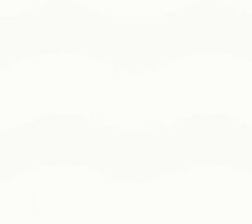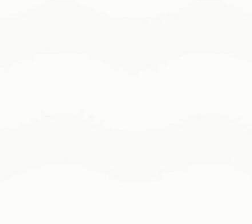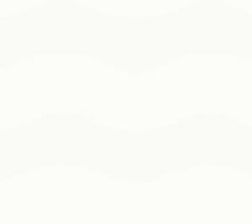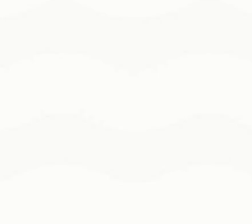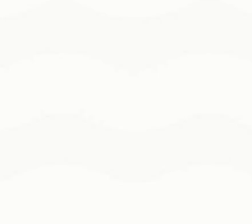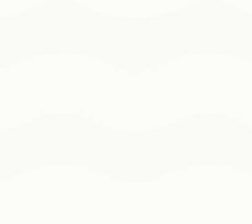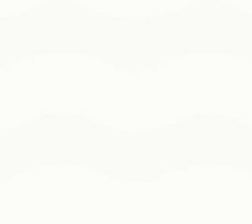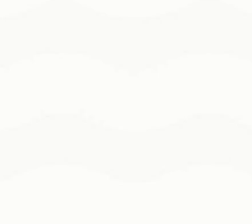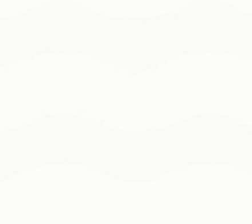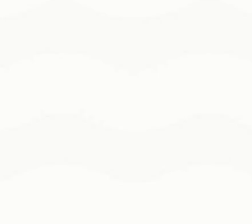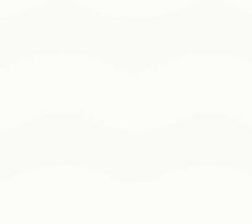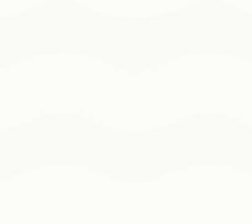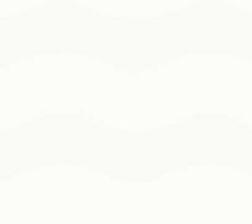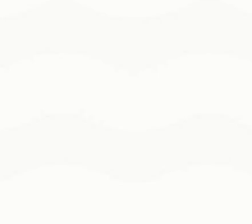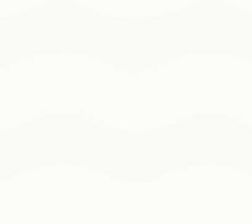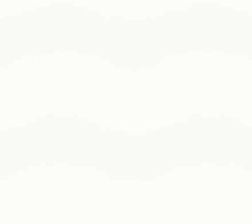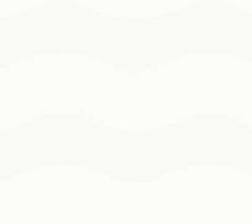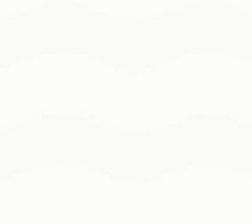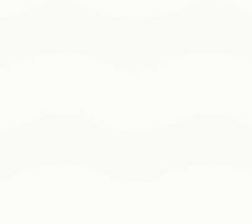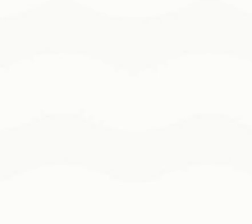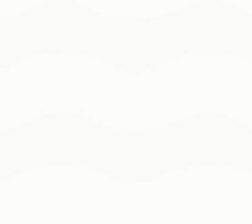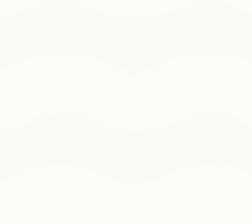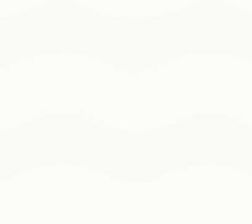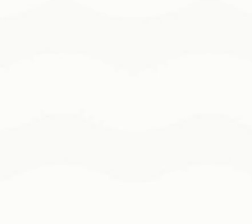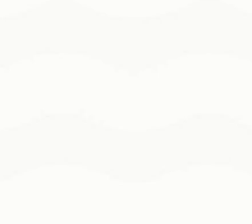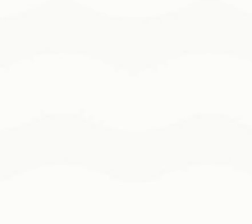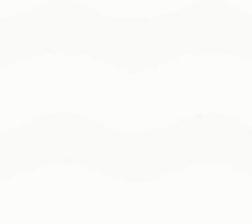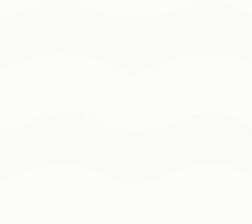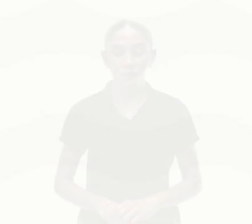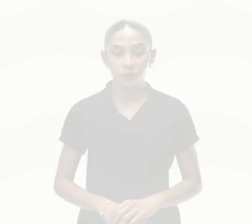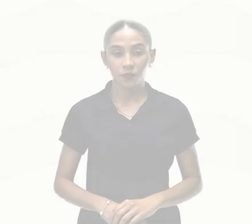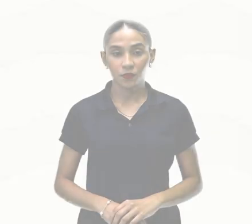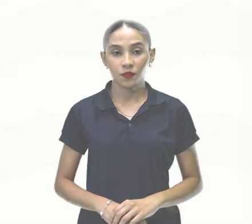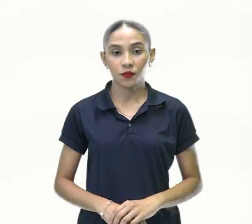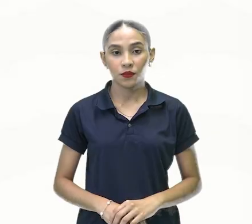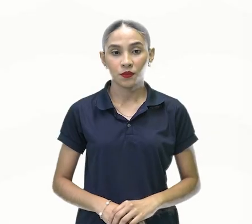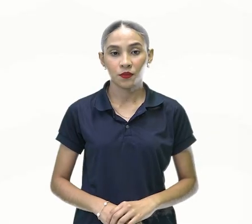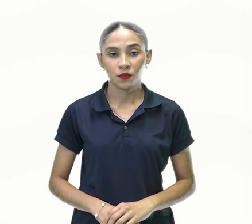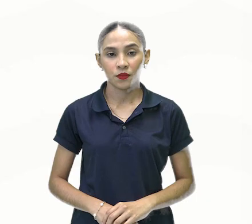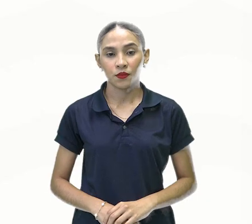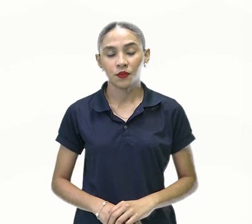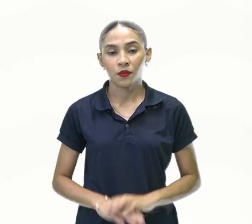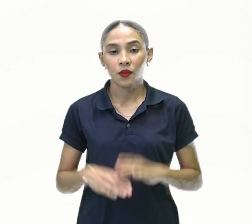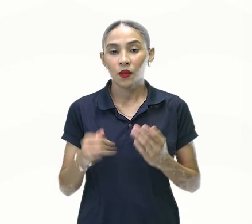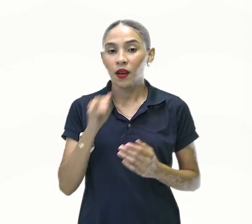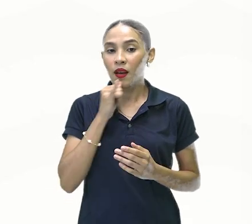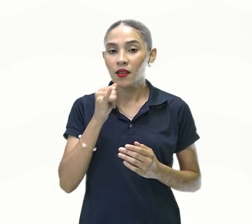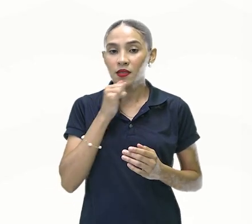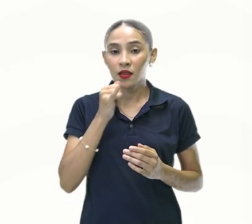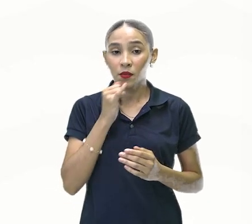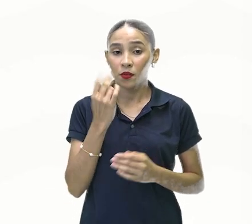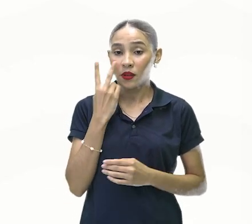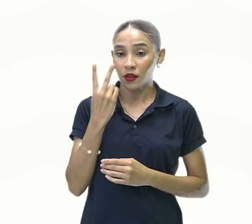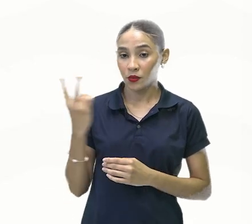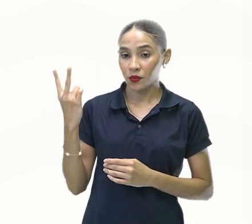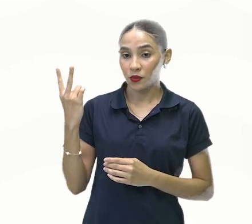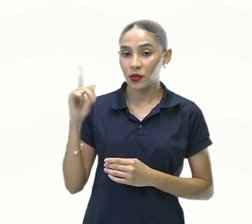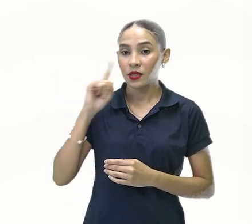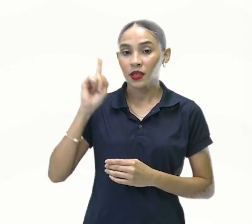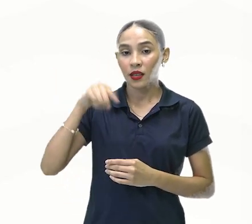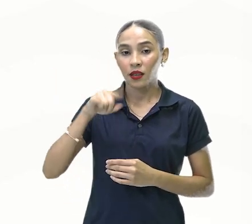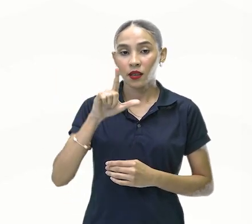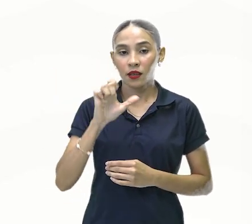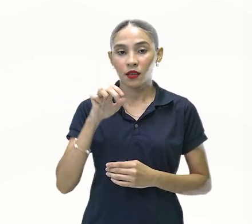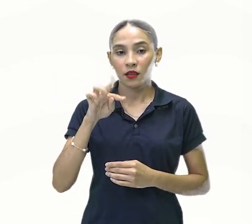espelhos convexos, um do lado do outro, um de um lado, outro na face oposta. Então, as duas faces